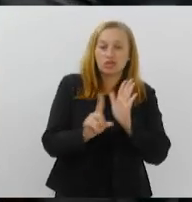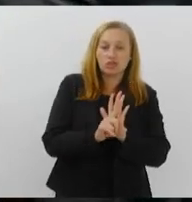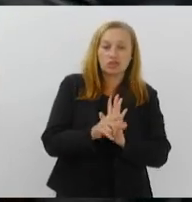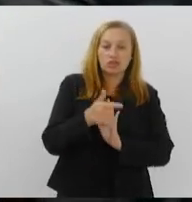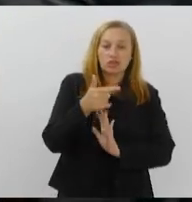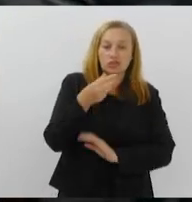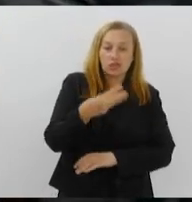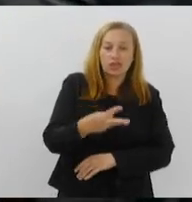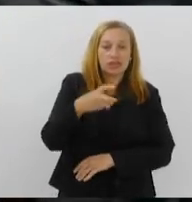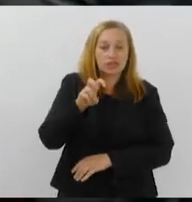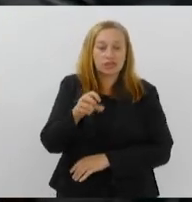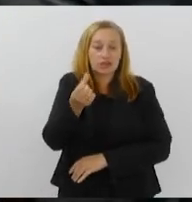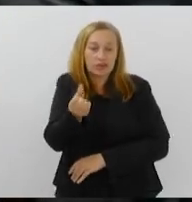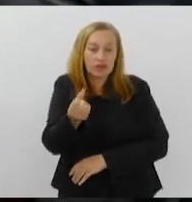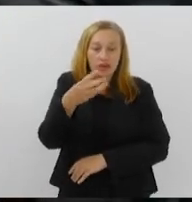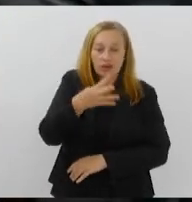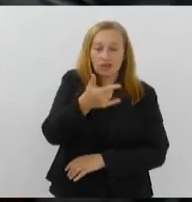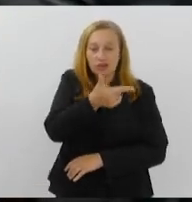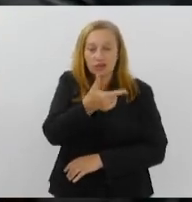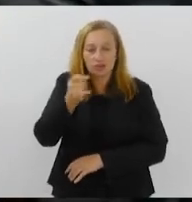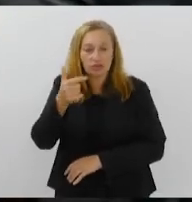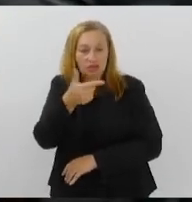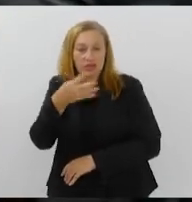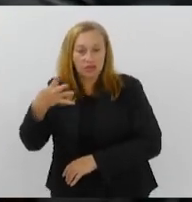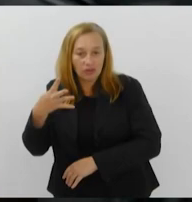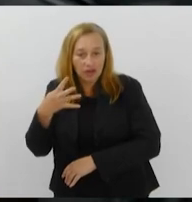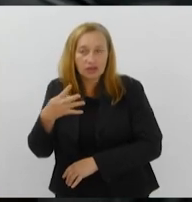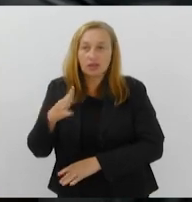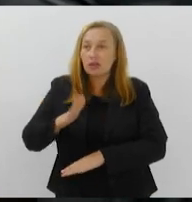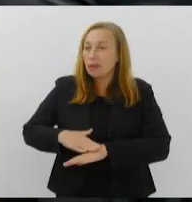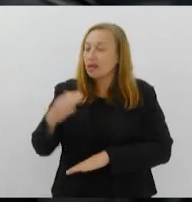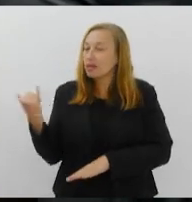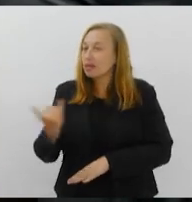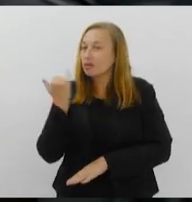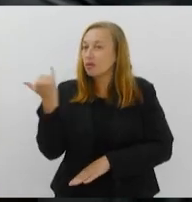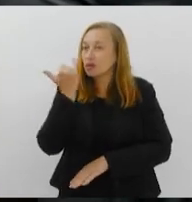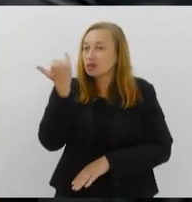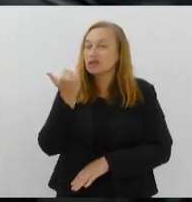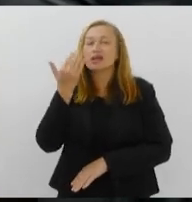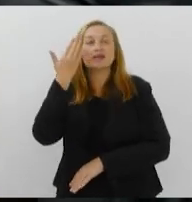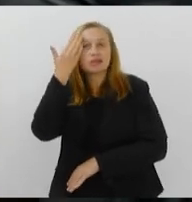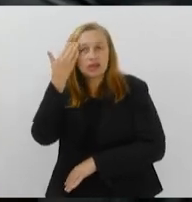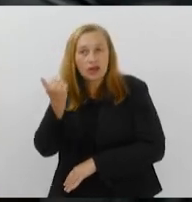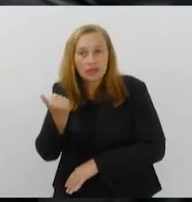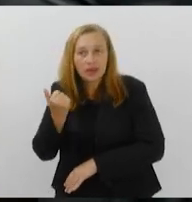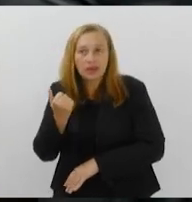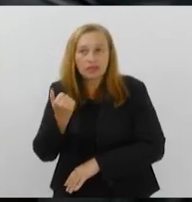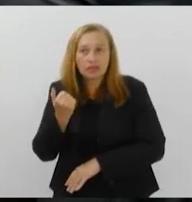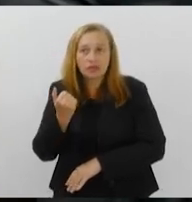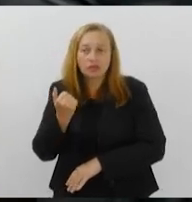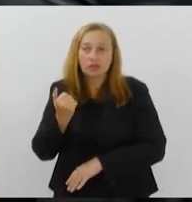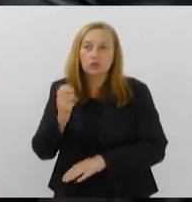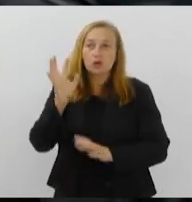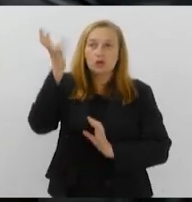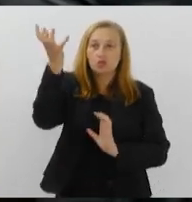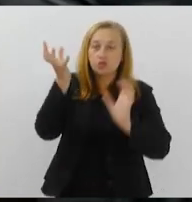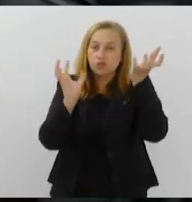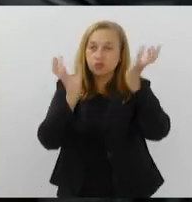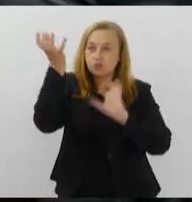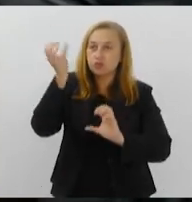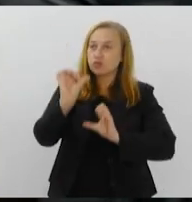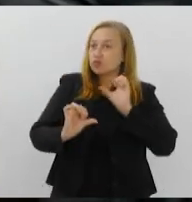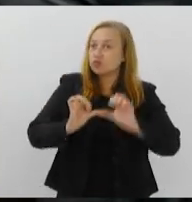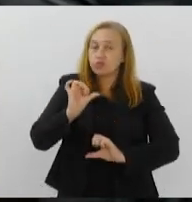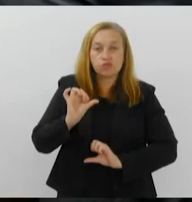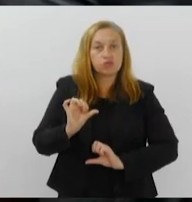3564-2024, dizer que essa é uma medida por demais importante. Nós sabemos que os eventos climáticos cada vez